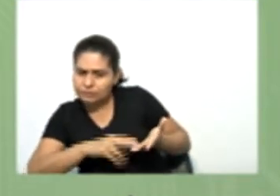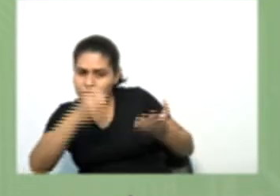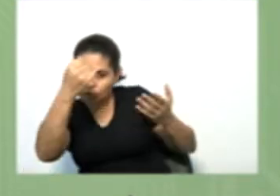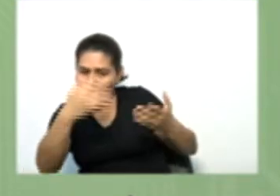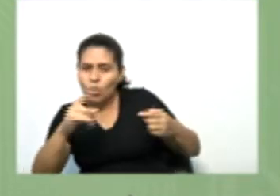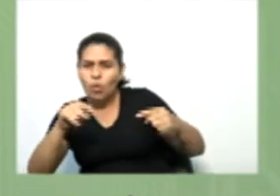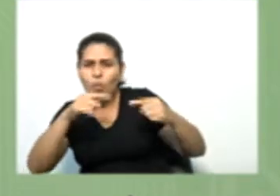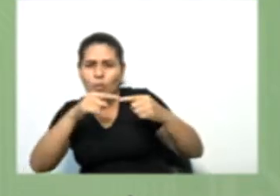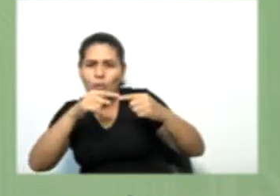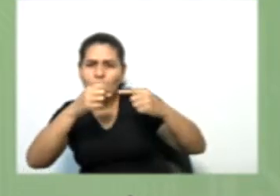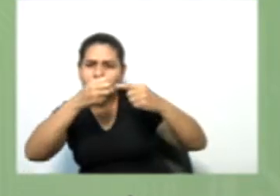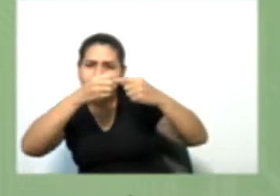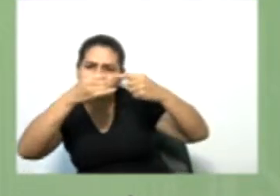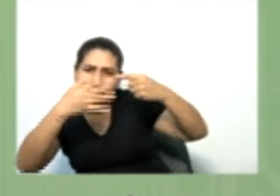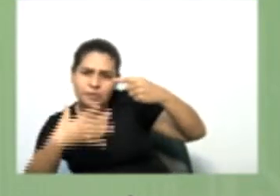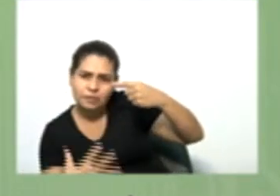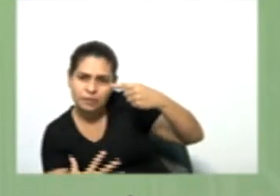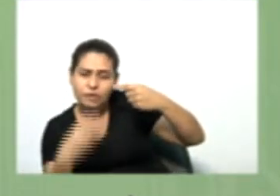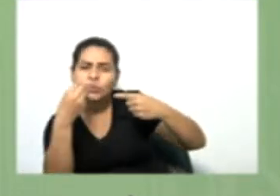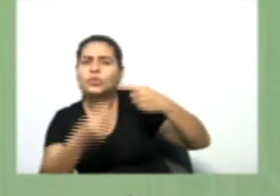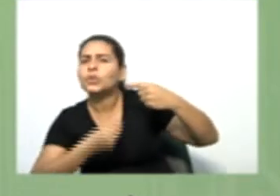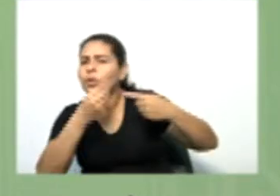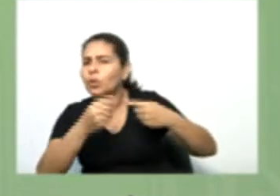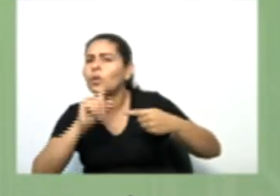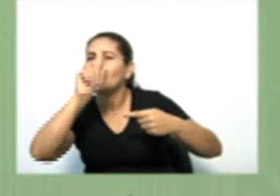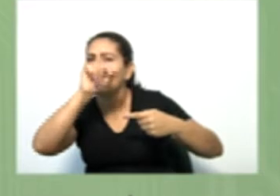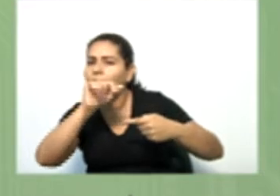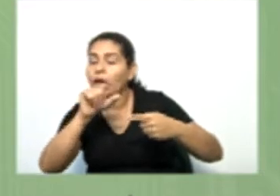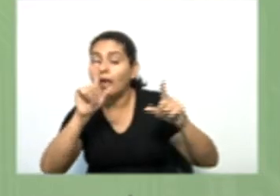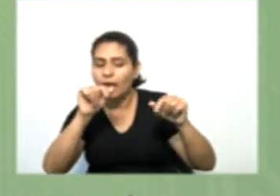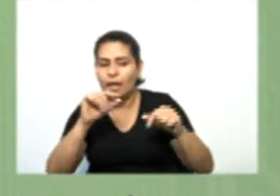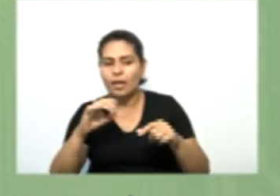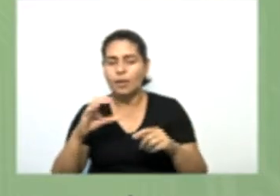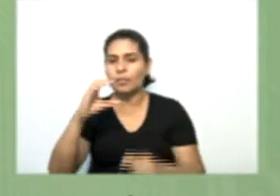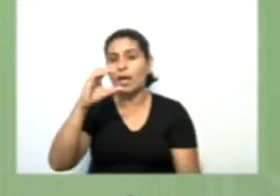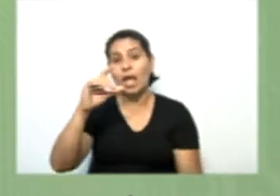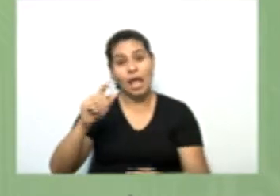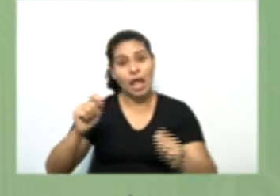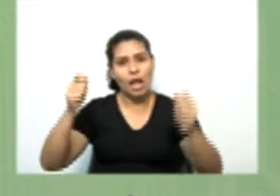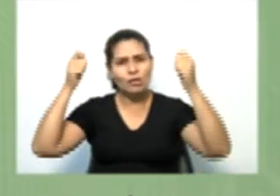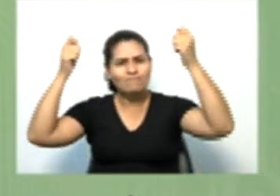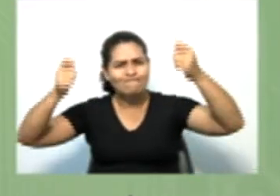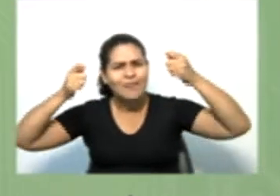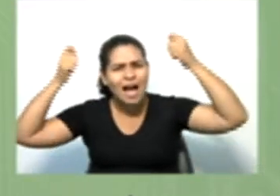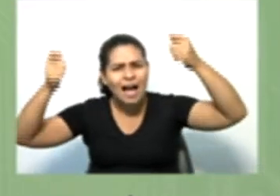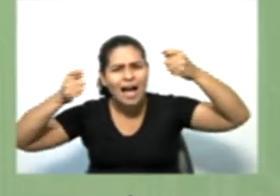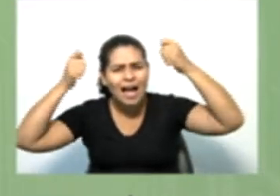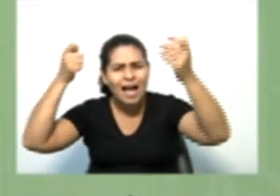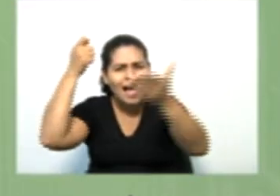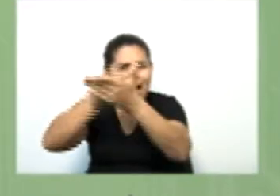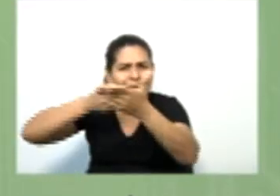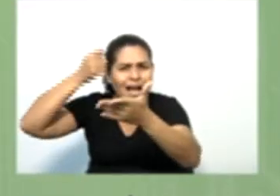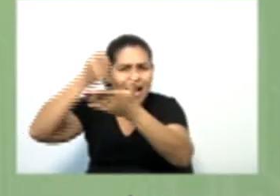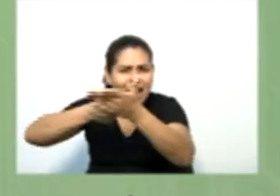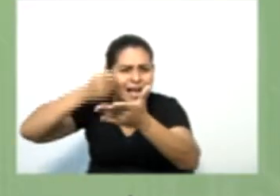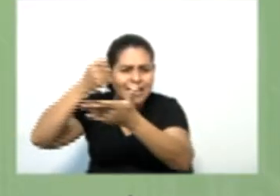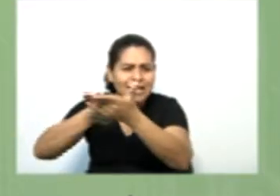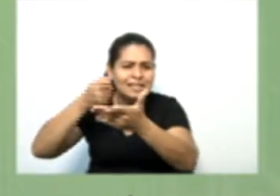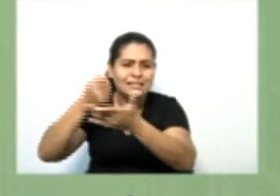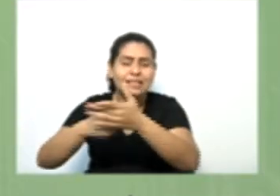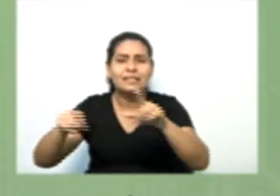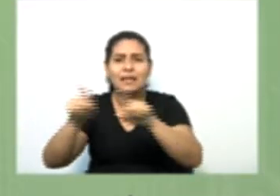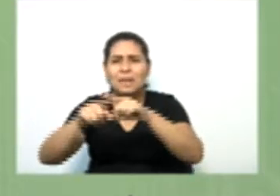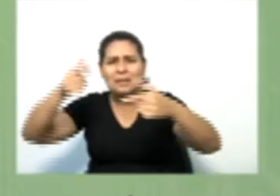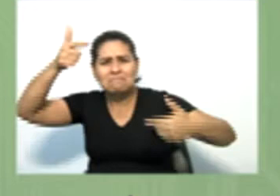a definição de conflito, nós teremos lá que o conflito pode ser uma luta, um combate,